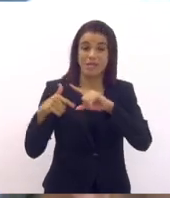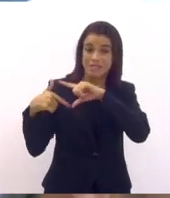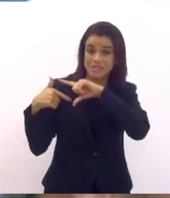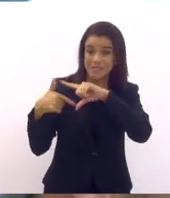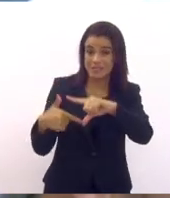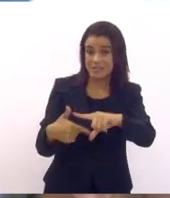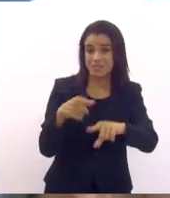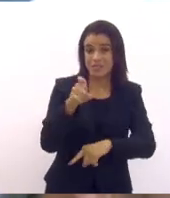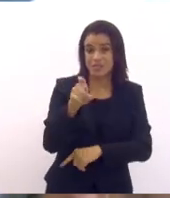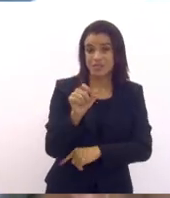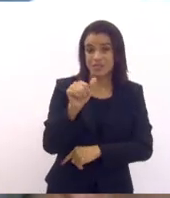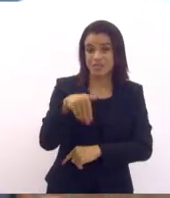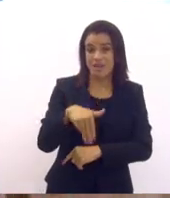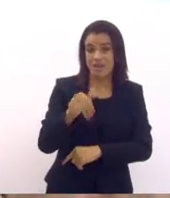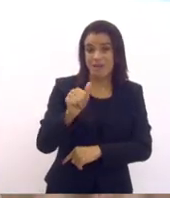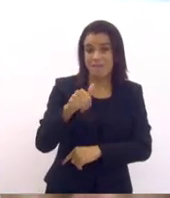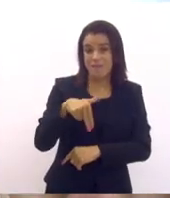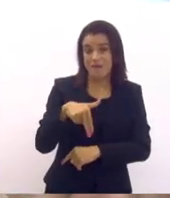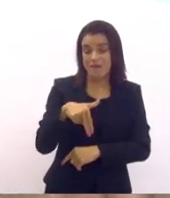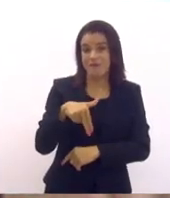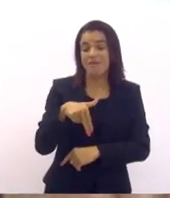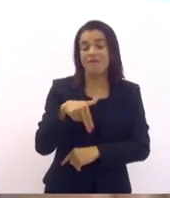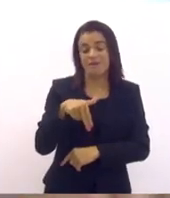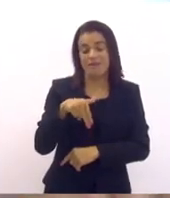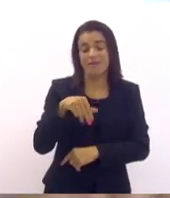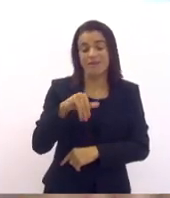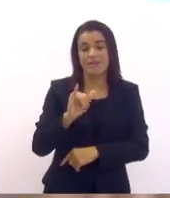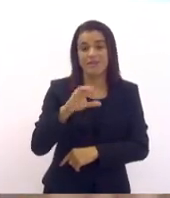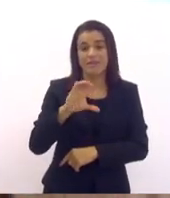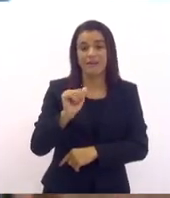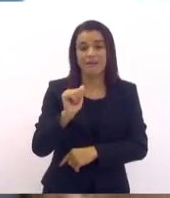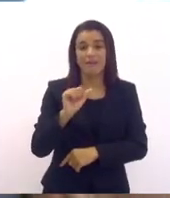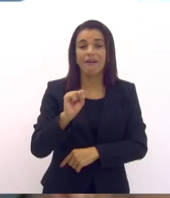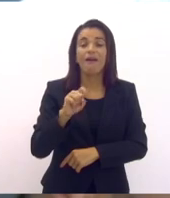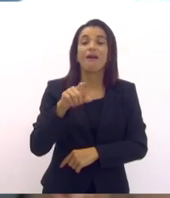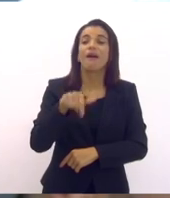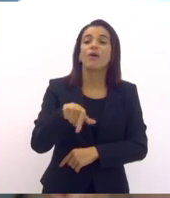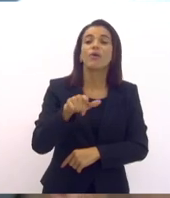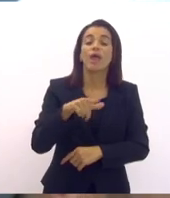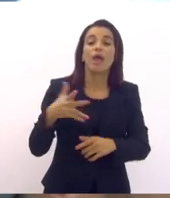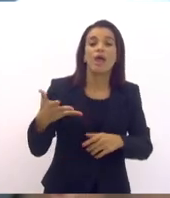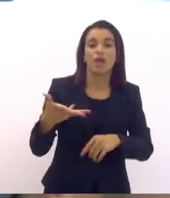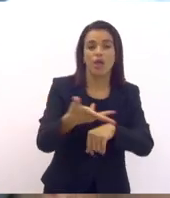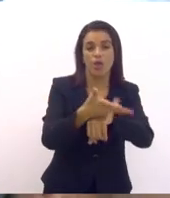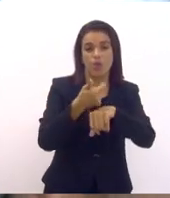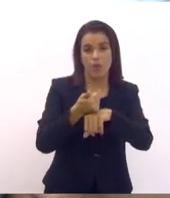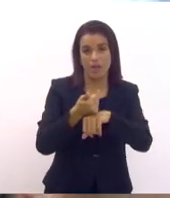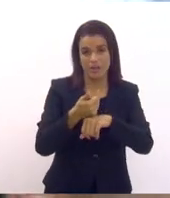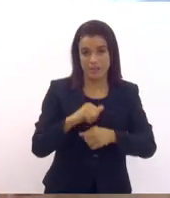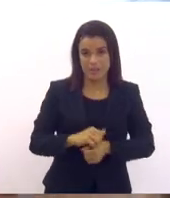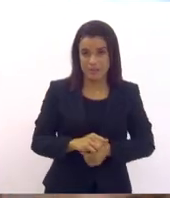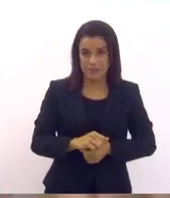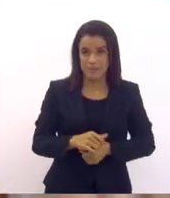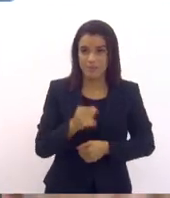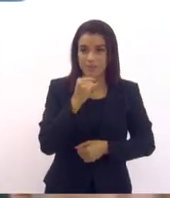xamânica uma das questões importantes é a qualidade que a gente traz na gente então o meu nome é mulher beija